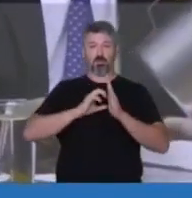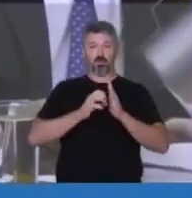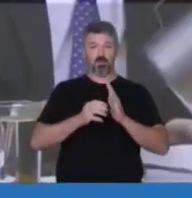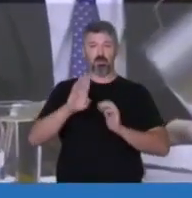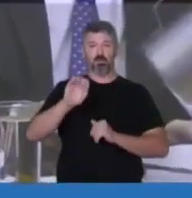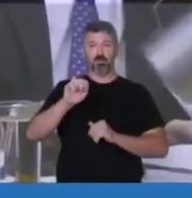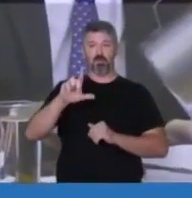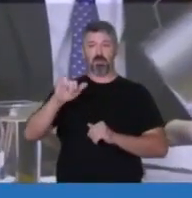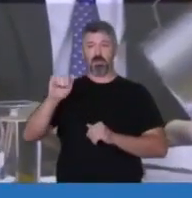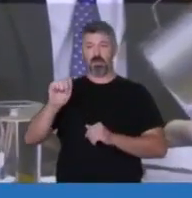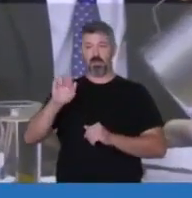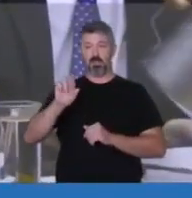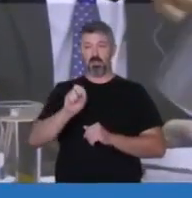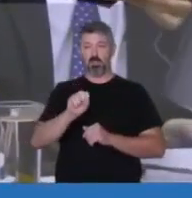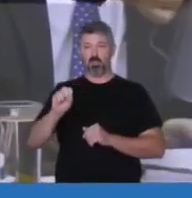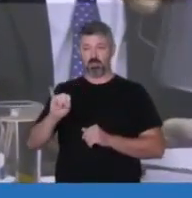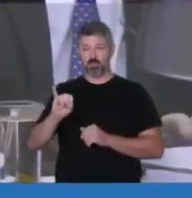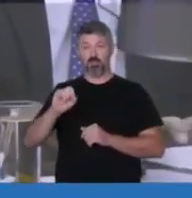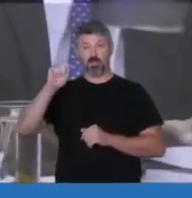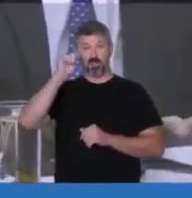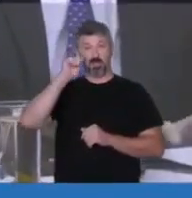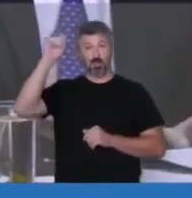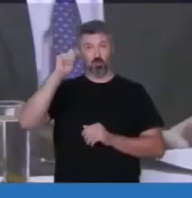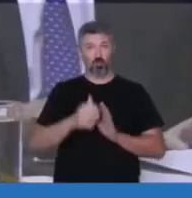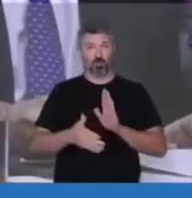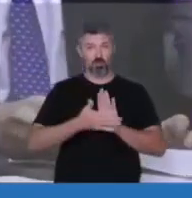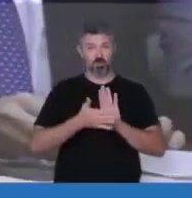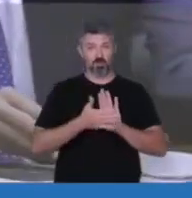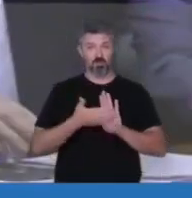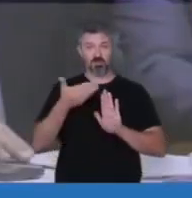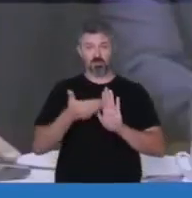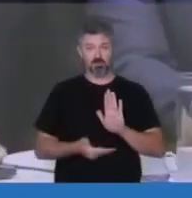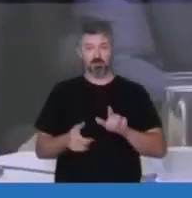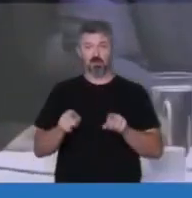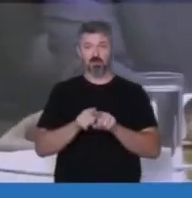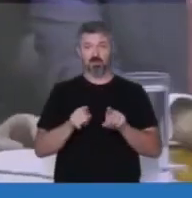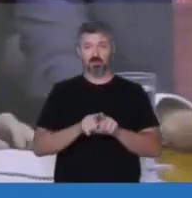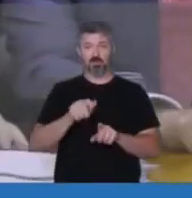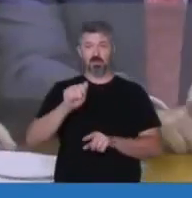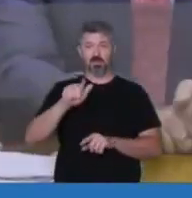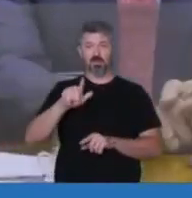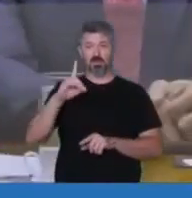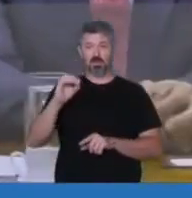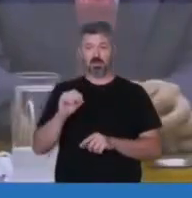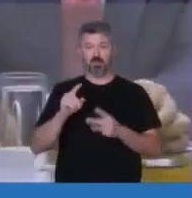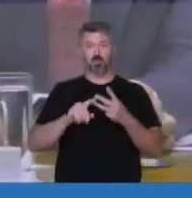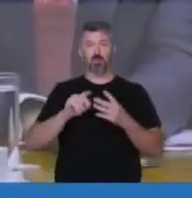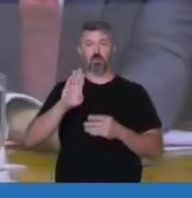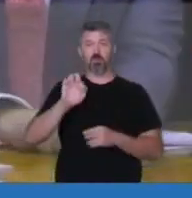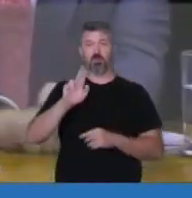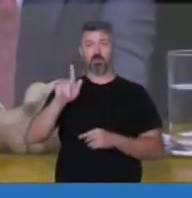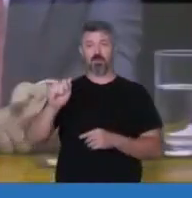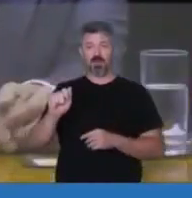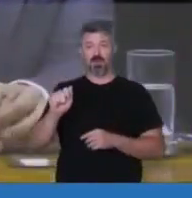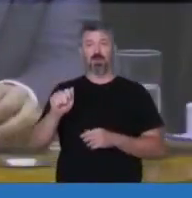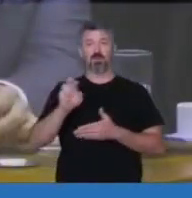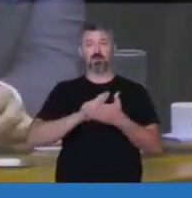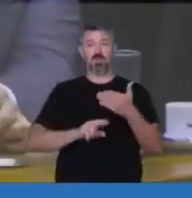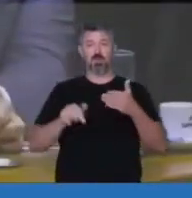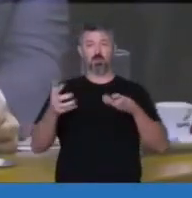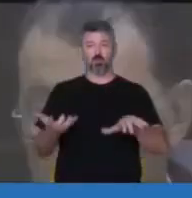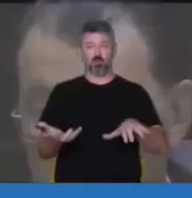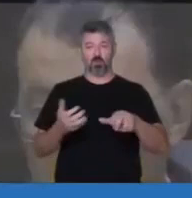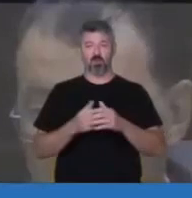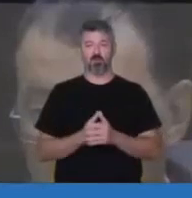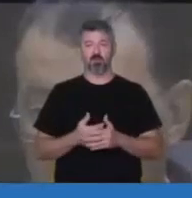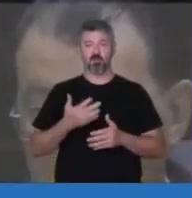tem muita regra muito detalhe tem muita coisa por vir mas é um começo né Nós vamos começar a simplificar a lógica de cobrança de tributos